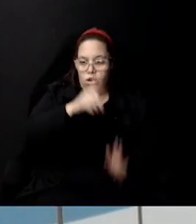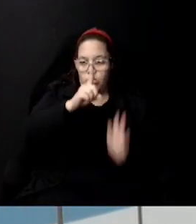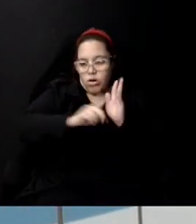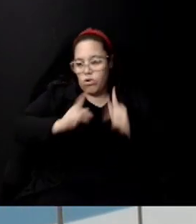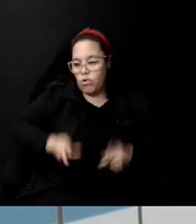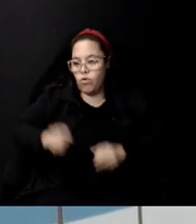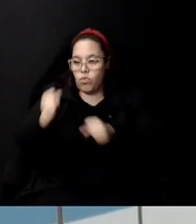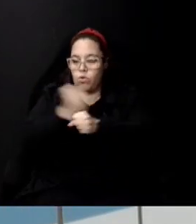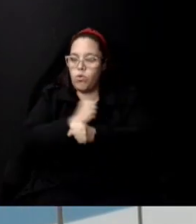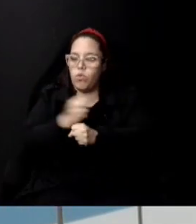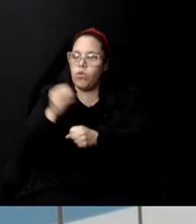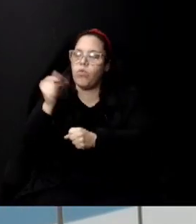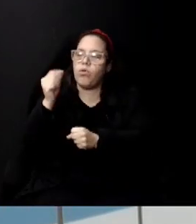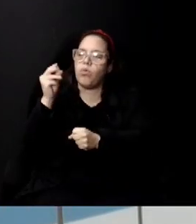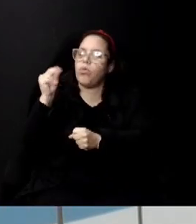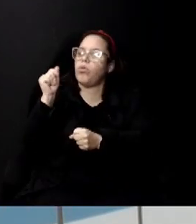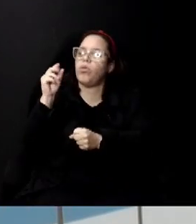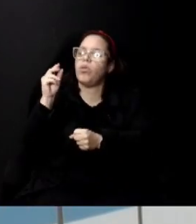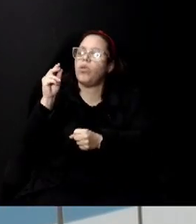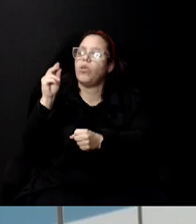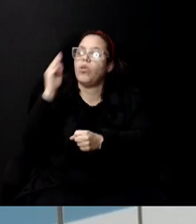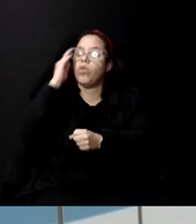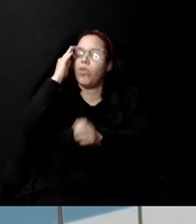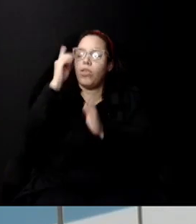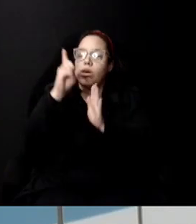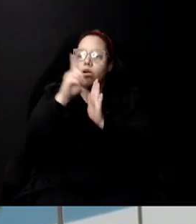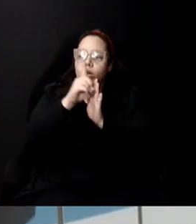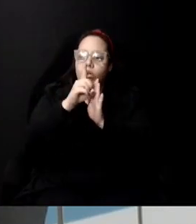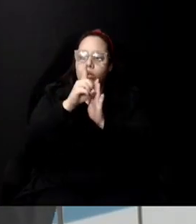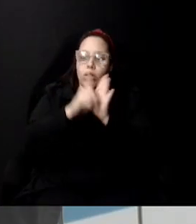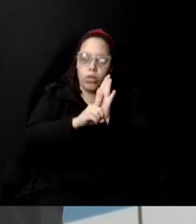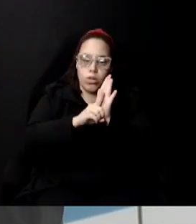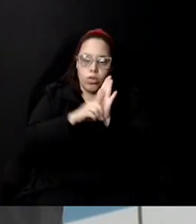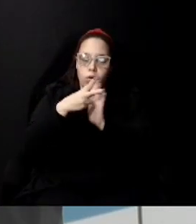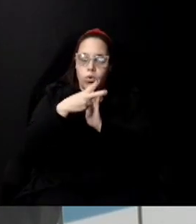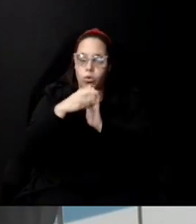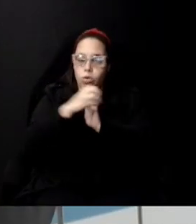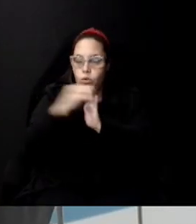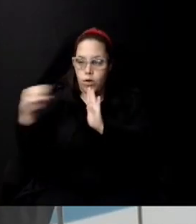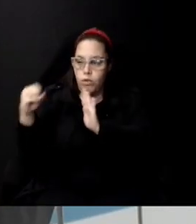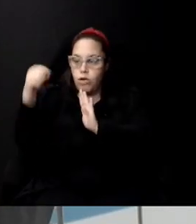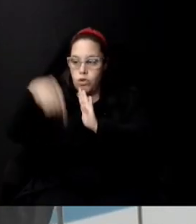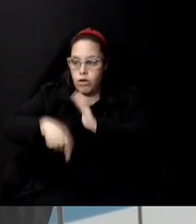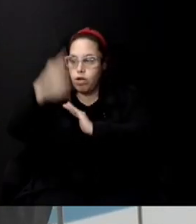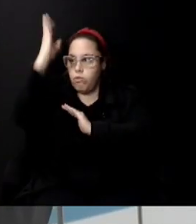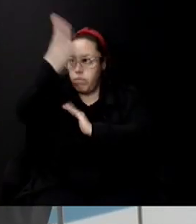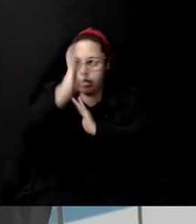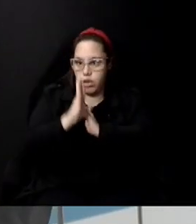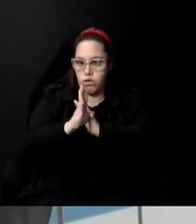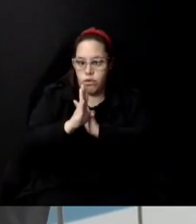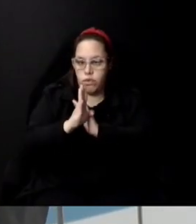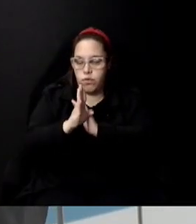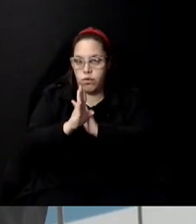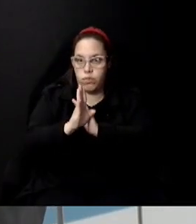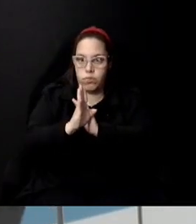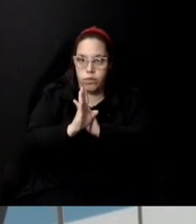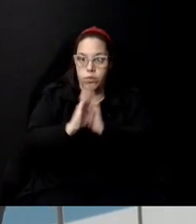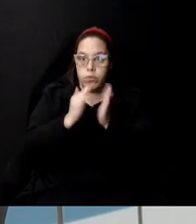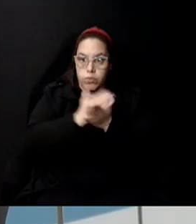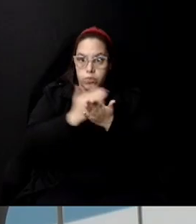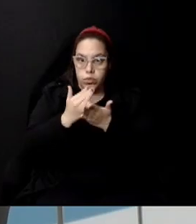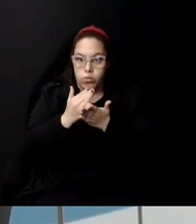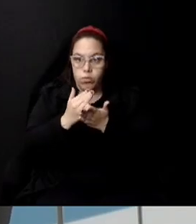lá na década de 90, início dos anos 2000, aqui no Brasil, a partir do momento em que o Brasil